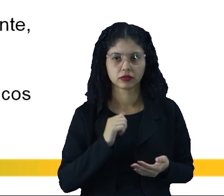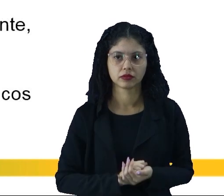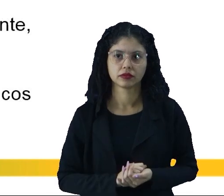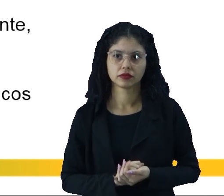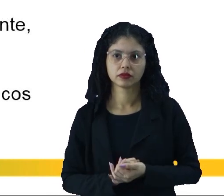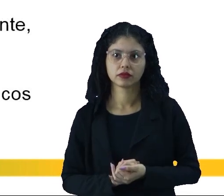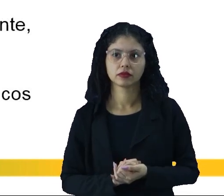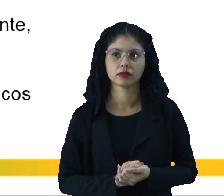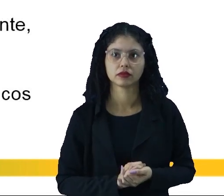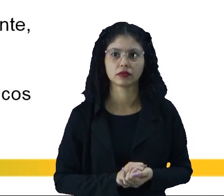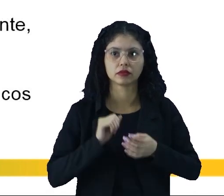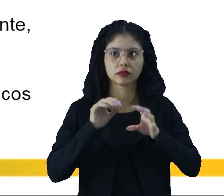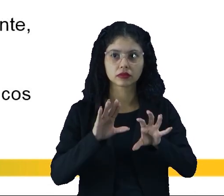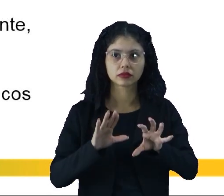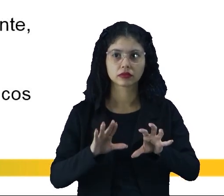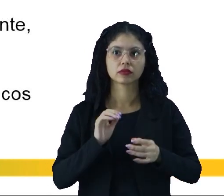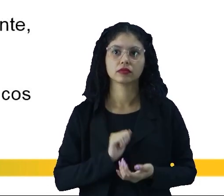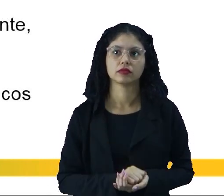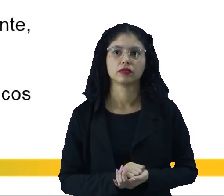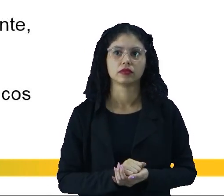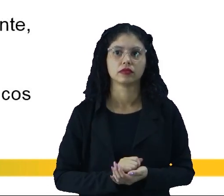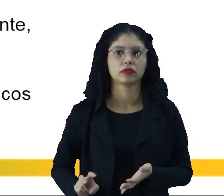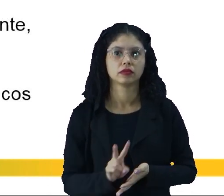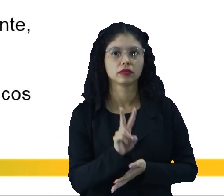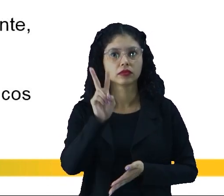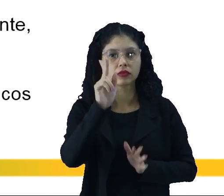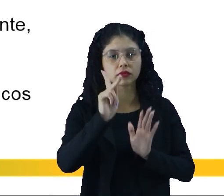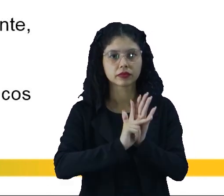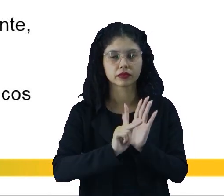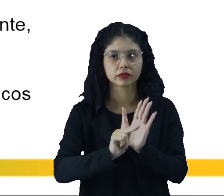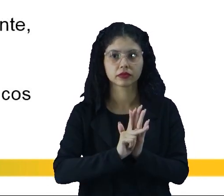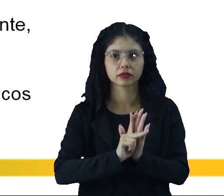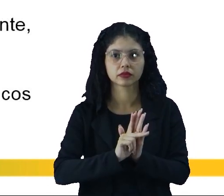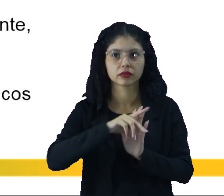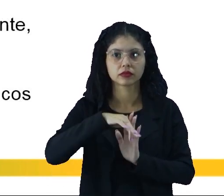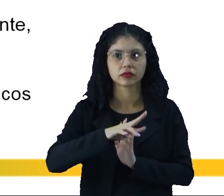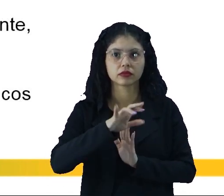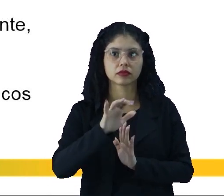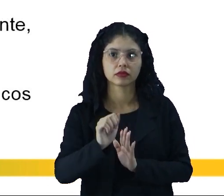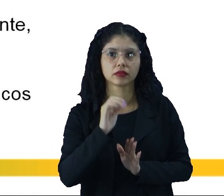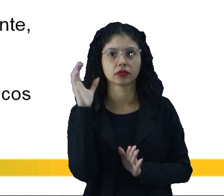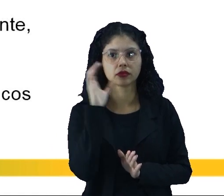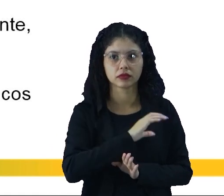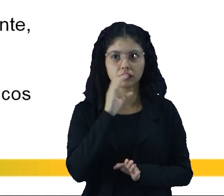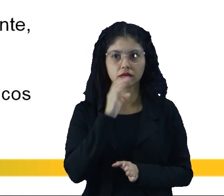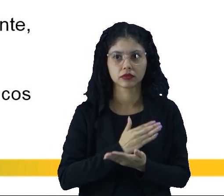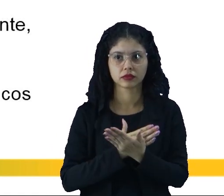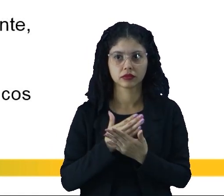adversário. Para isso, atribui valores estimados para o módulo da velocidade inicial de